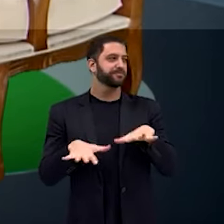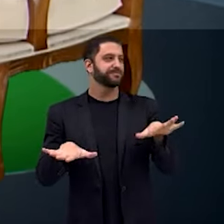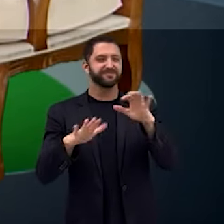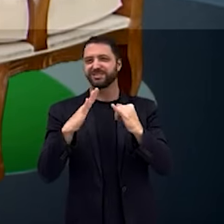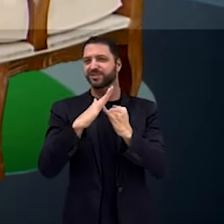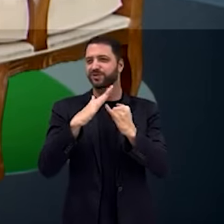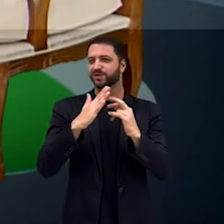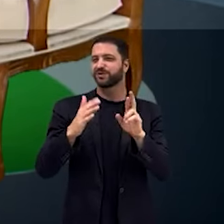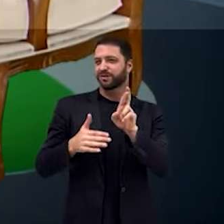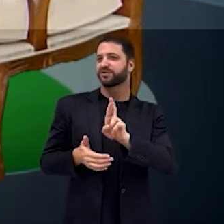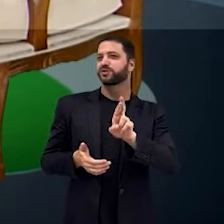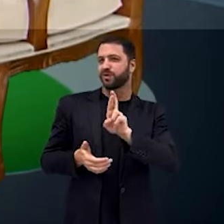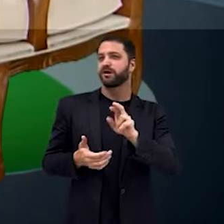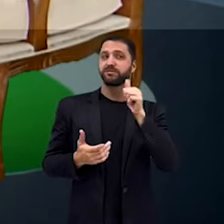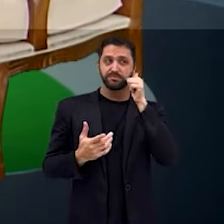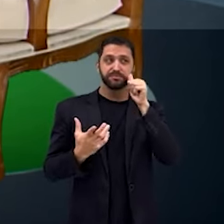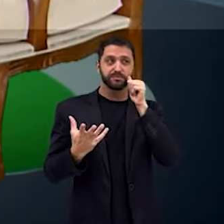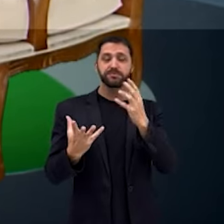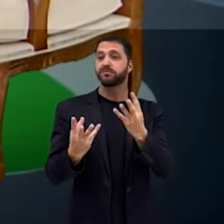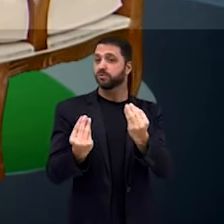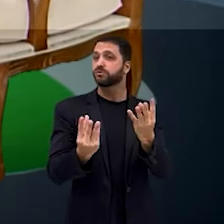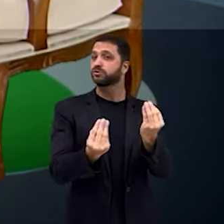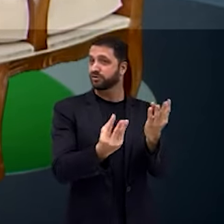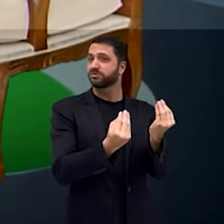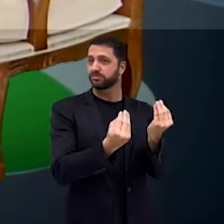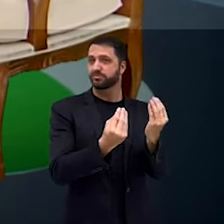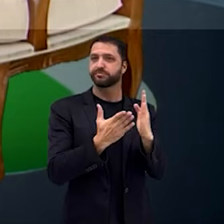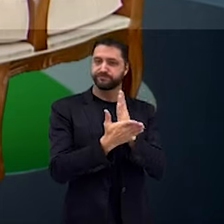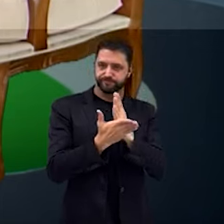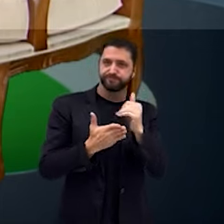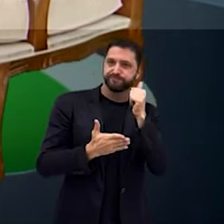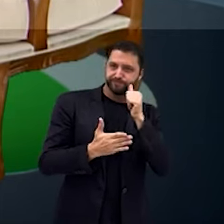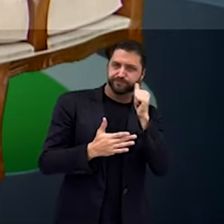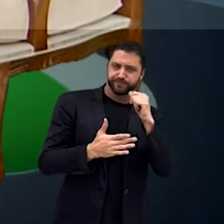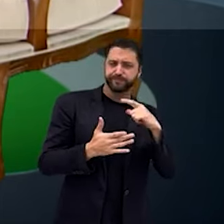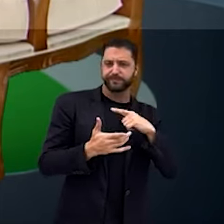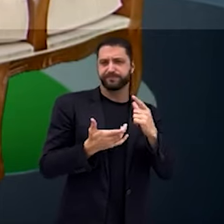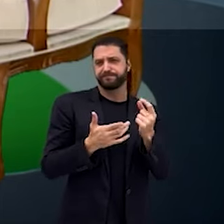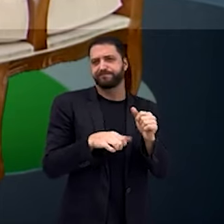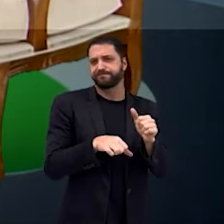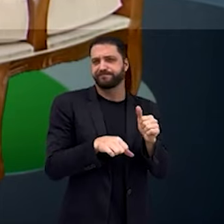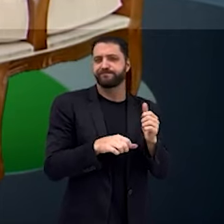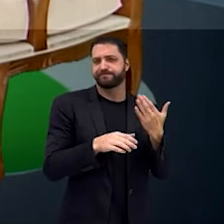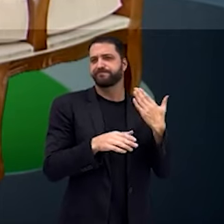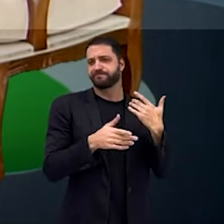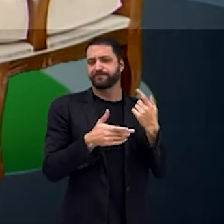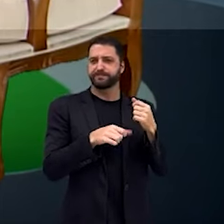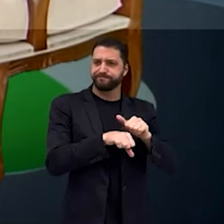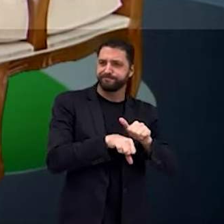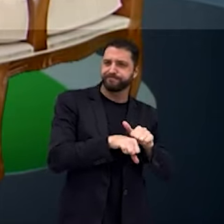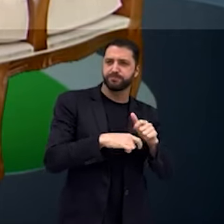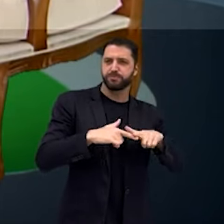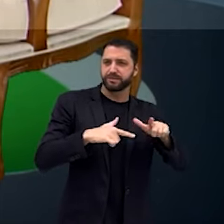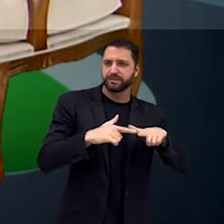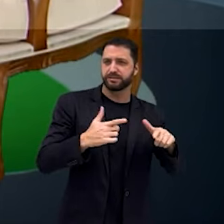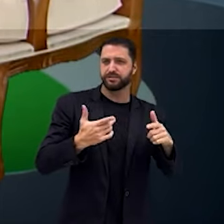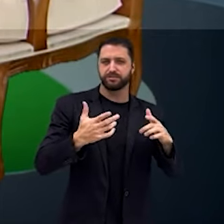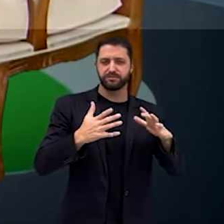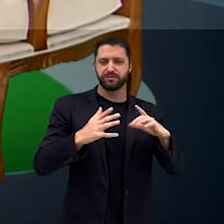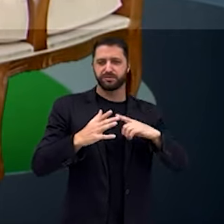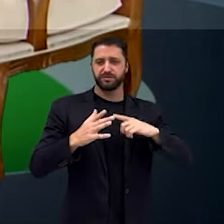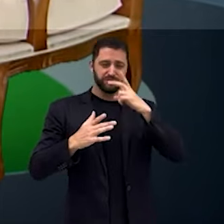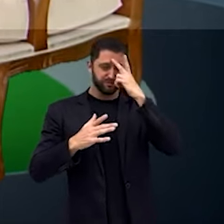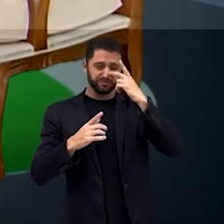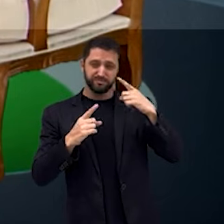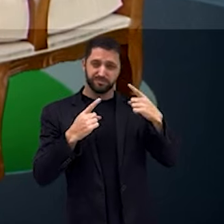nós aqui no Instituto Ressoar, a gente trabalha com muitas mulheres. Mulheres em vulnerabilidade, mulheres que perderam alguma coisa